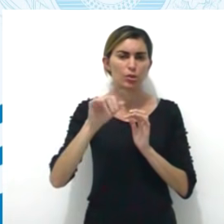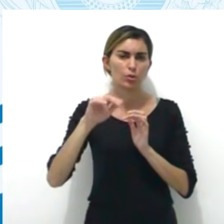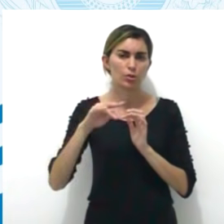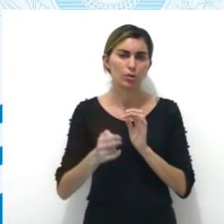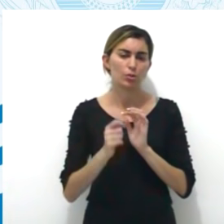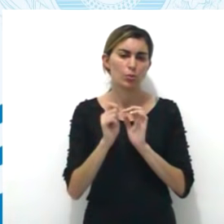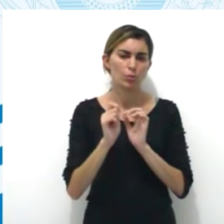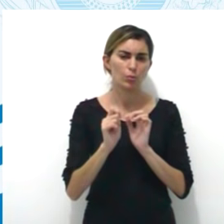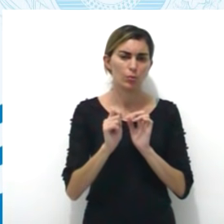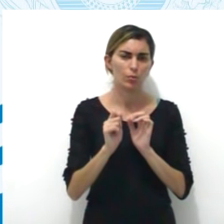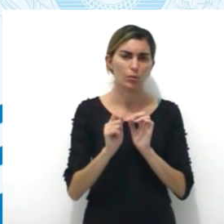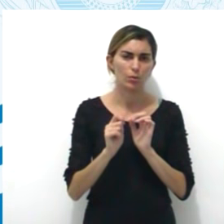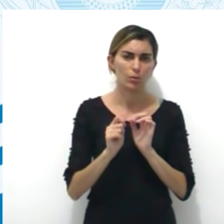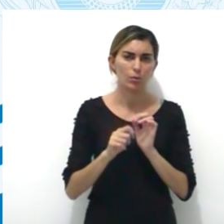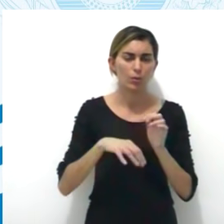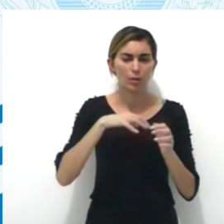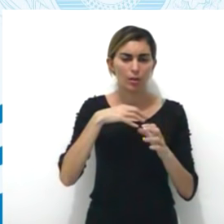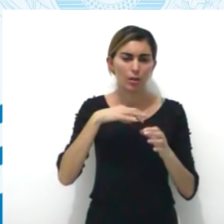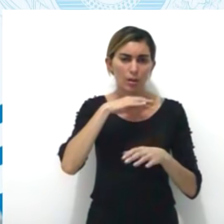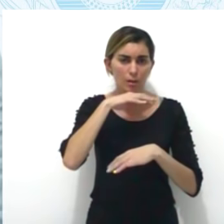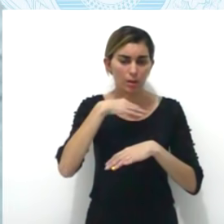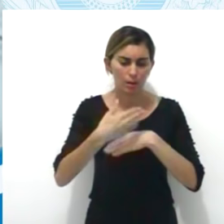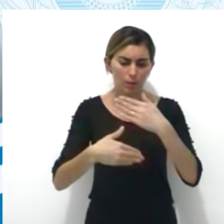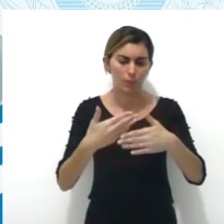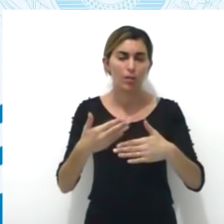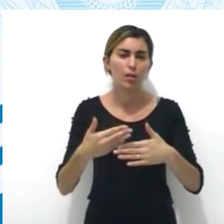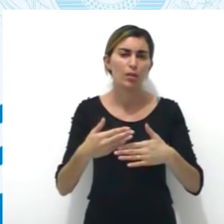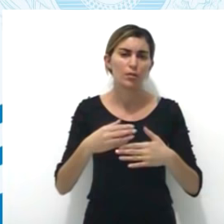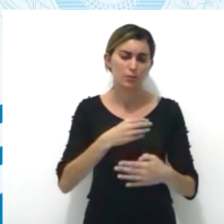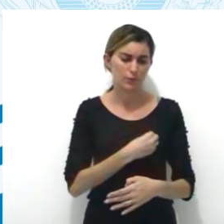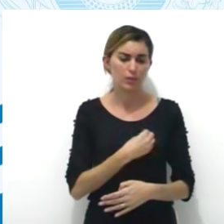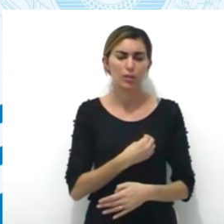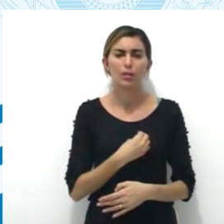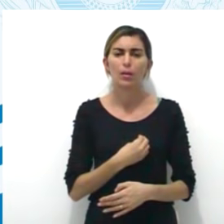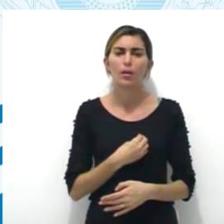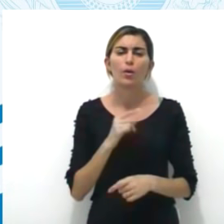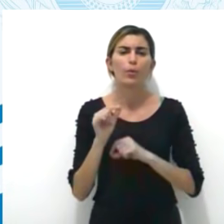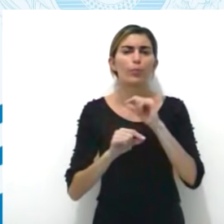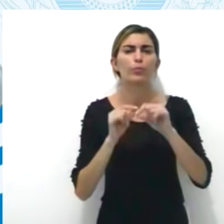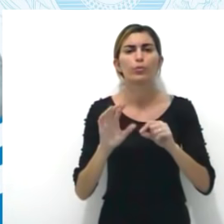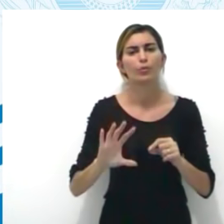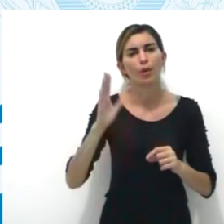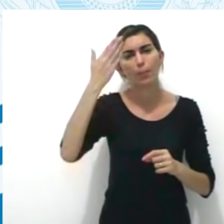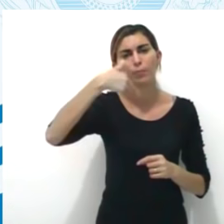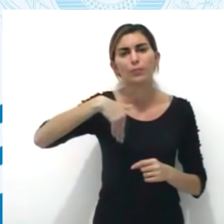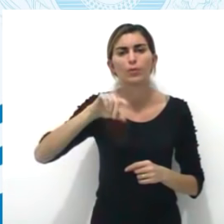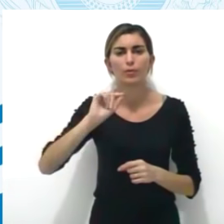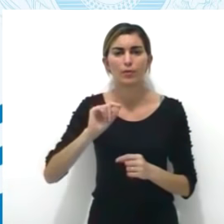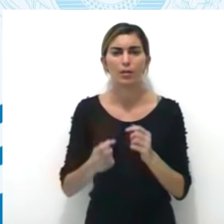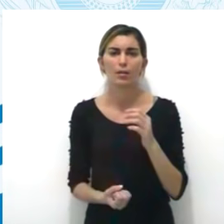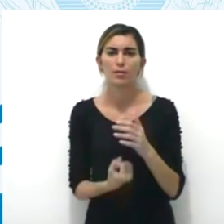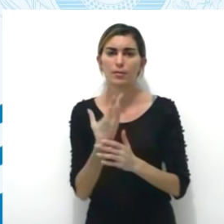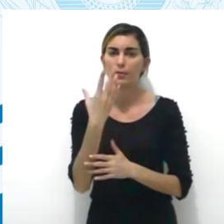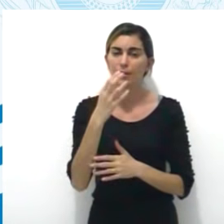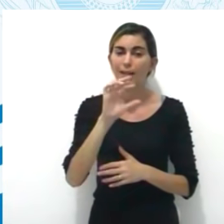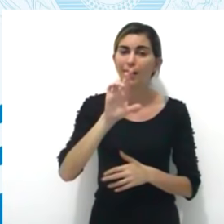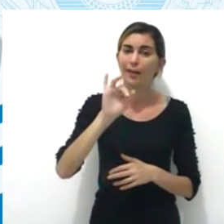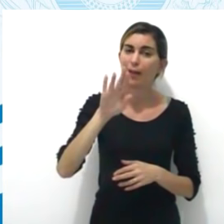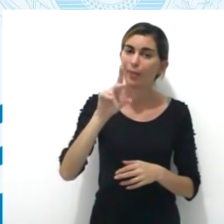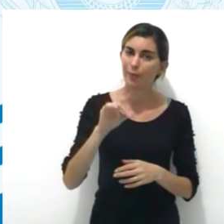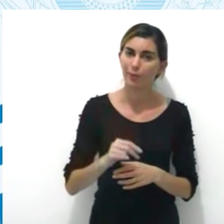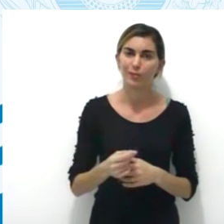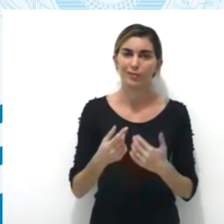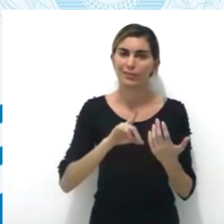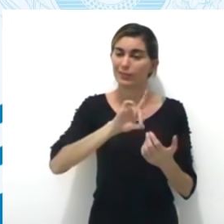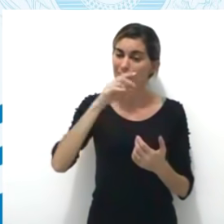criacionistas é o quê? Em relação à perfeição dos animais. E seres vivos, o que vai comprovar o quê? A existência do